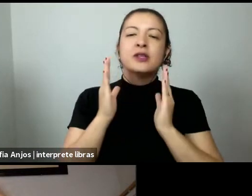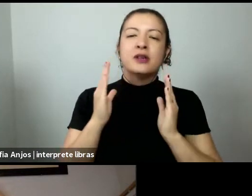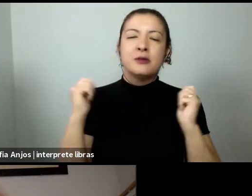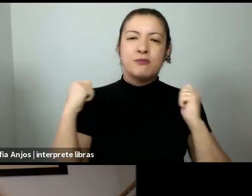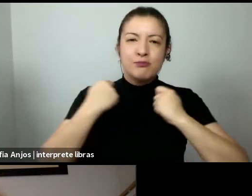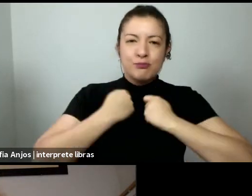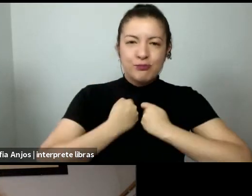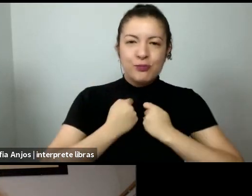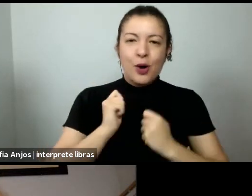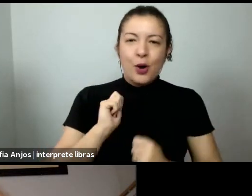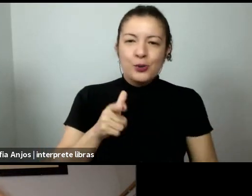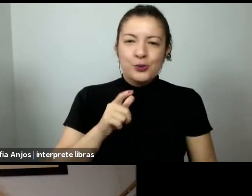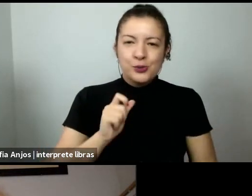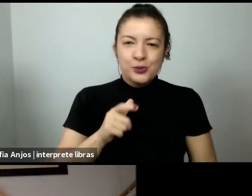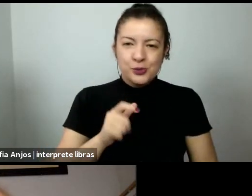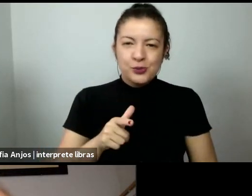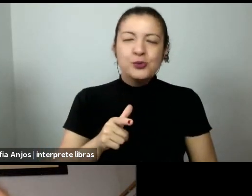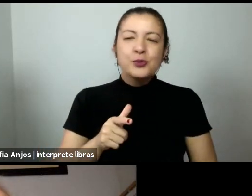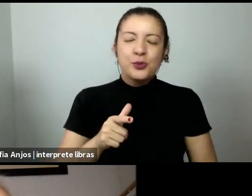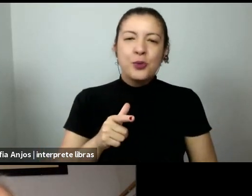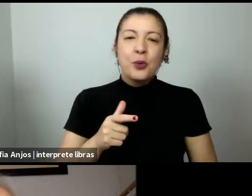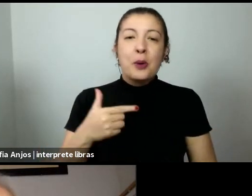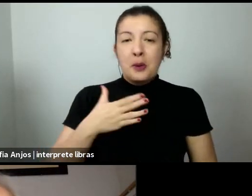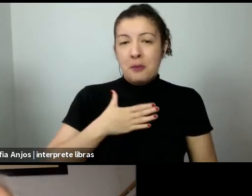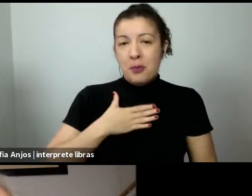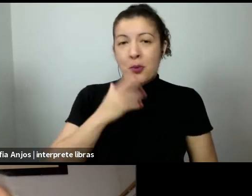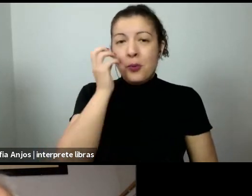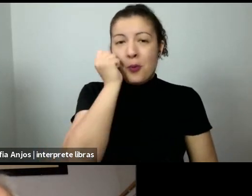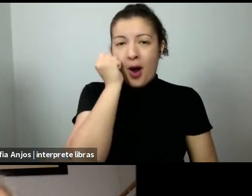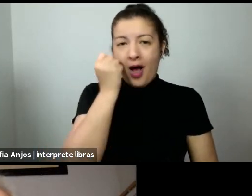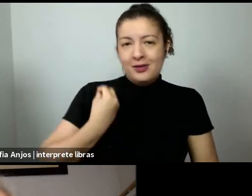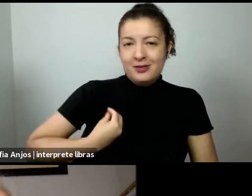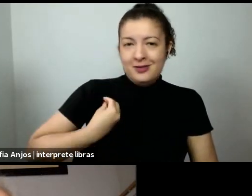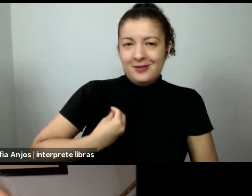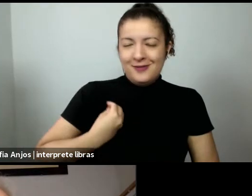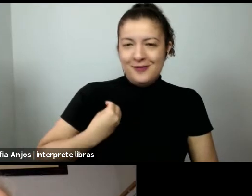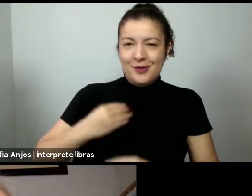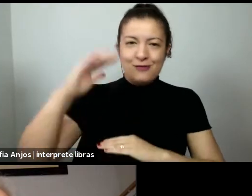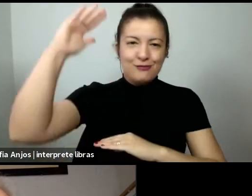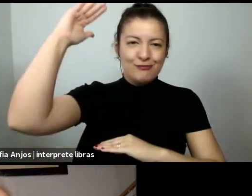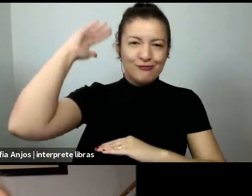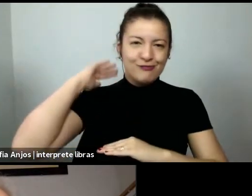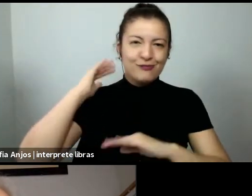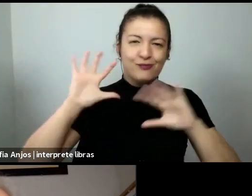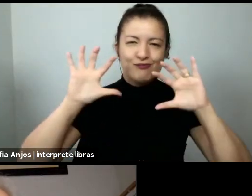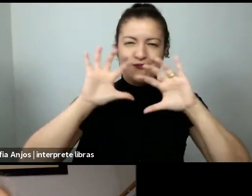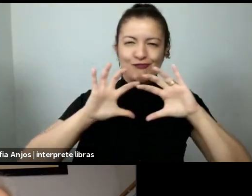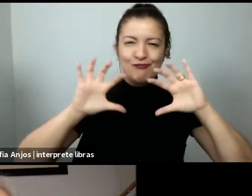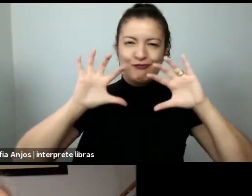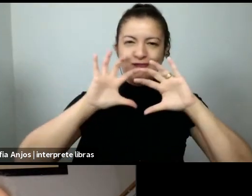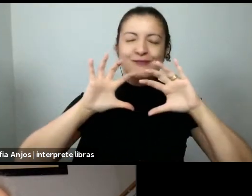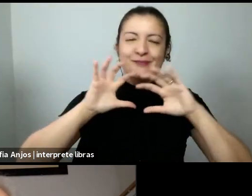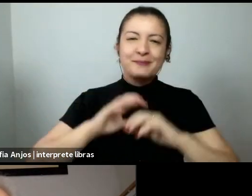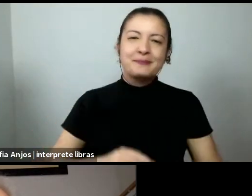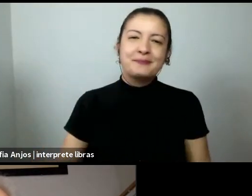meu quarto, fundo branco embaçado. Então, eu vou ajudar aqui facilitando, passando algumas das perguntas aqui do